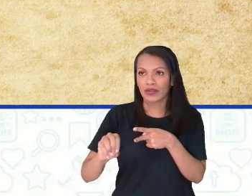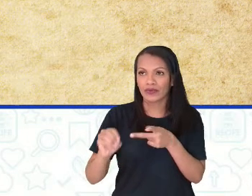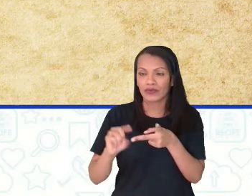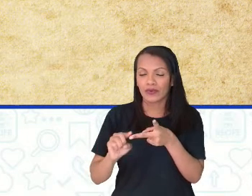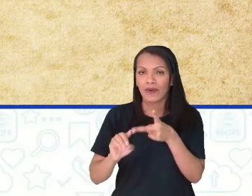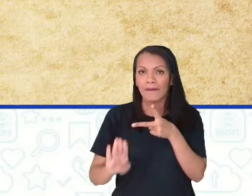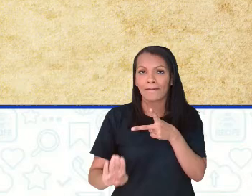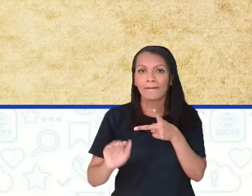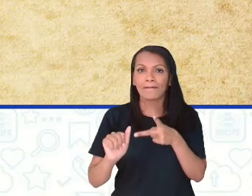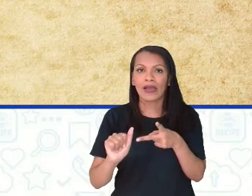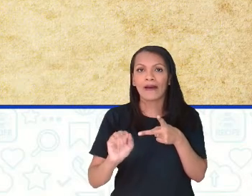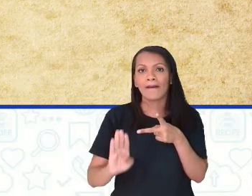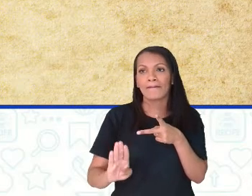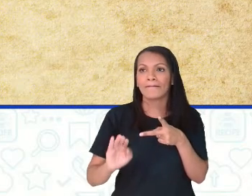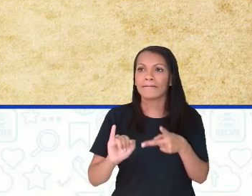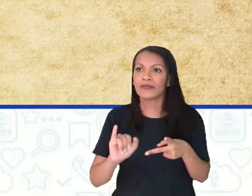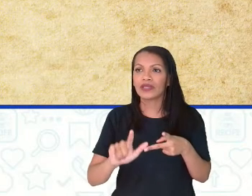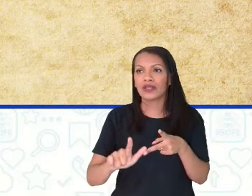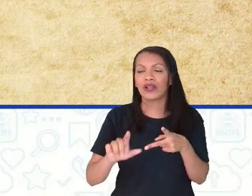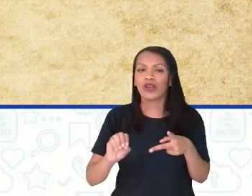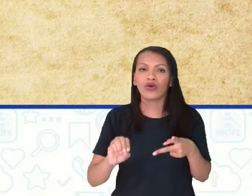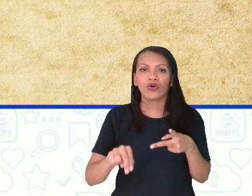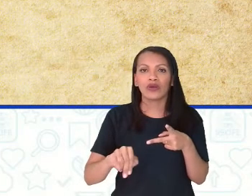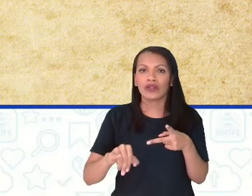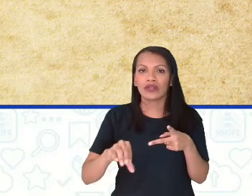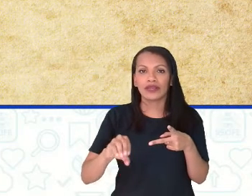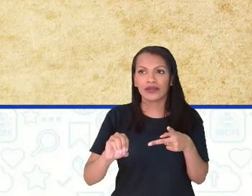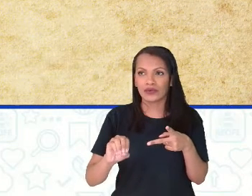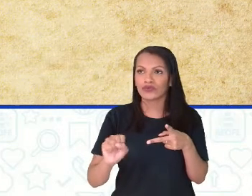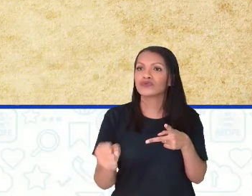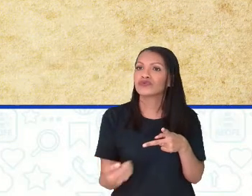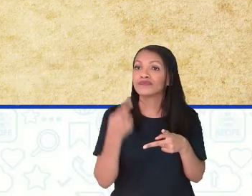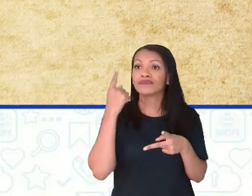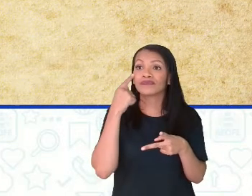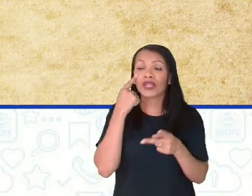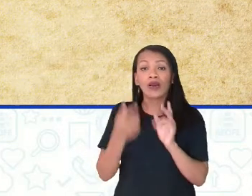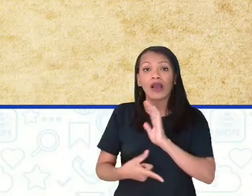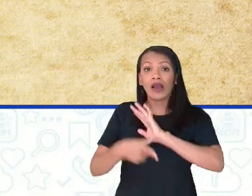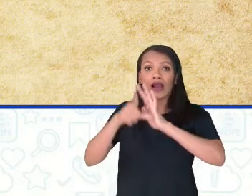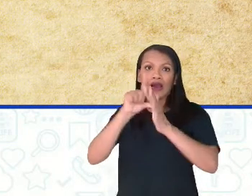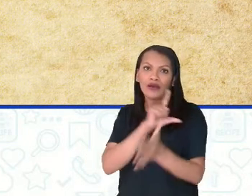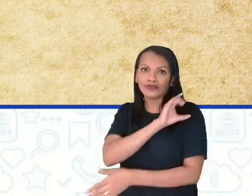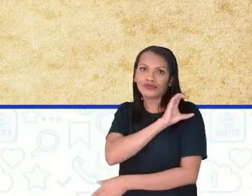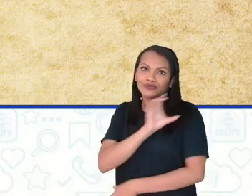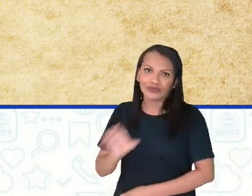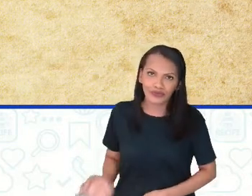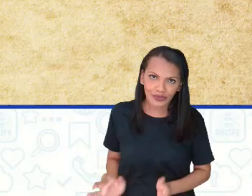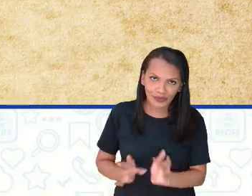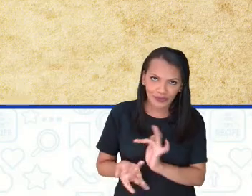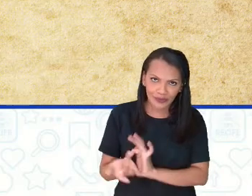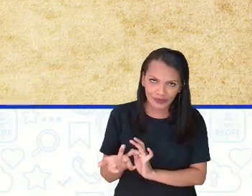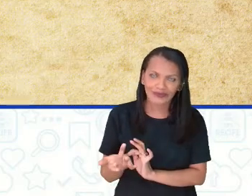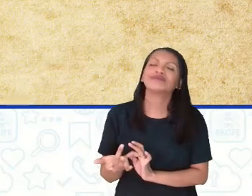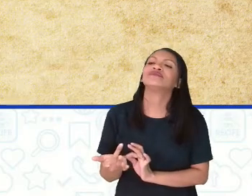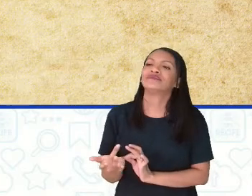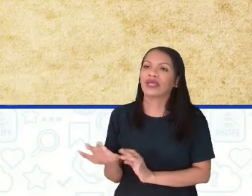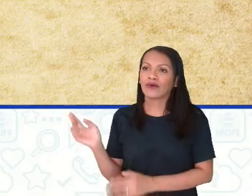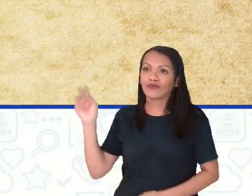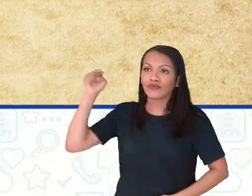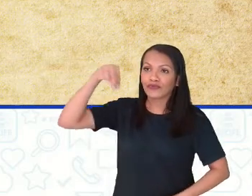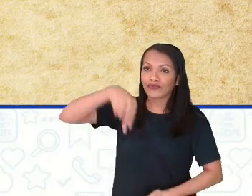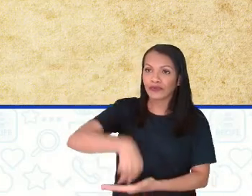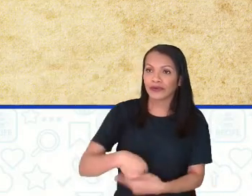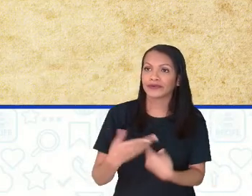já utilizavam narrativas com animais que possuíam características humanas, além de trazer uma lição moral em